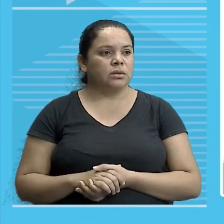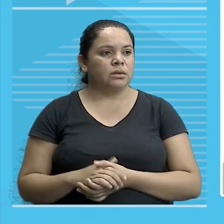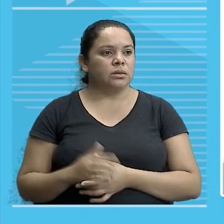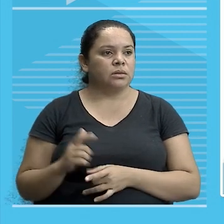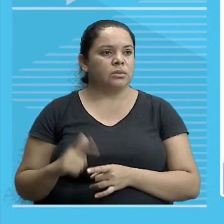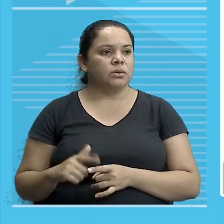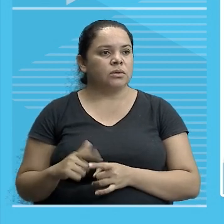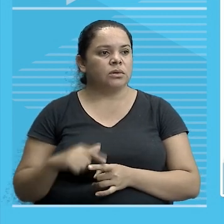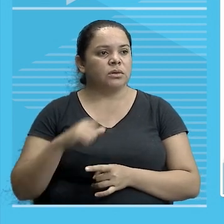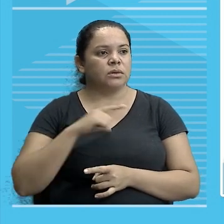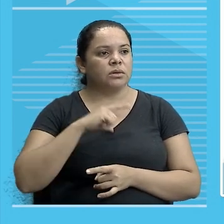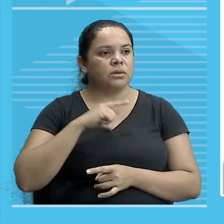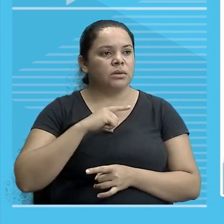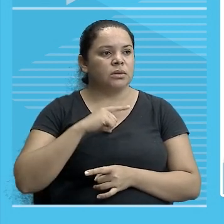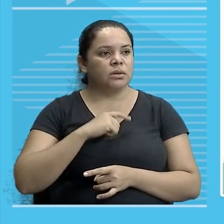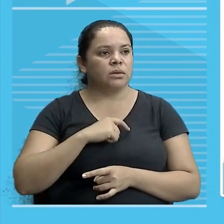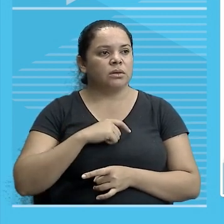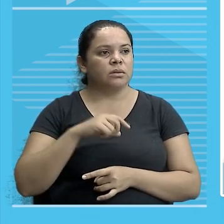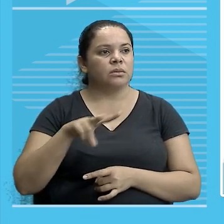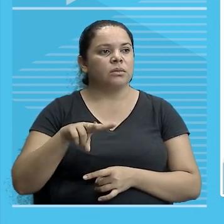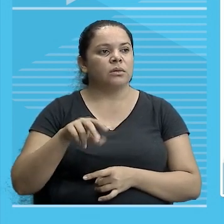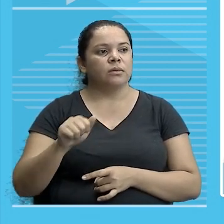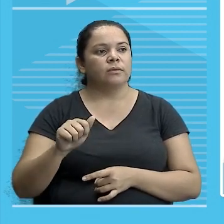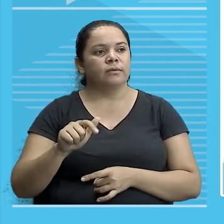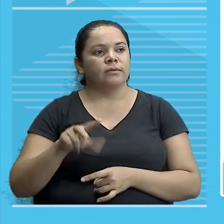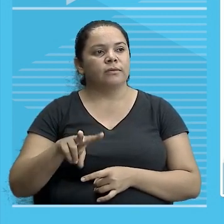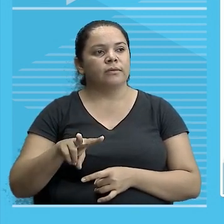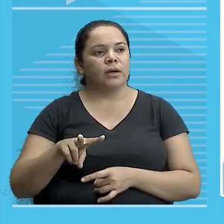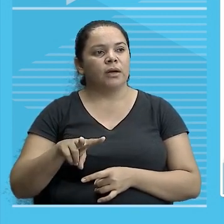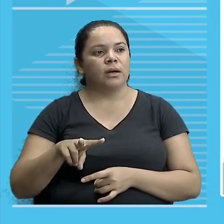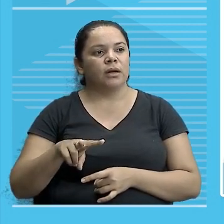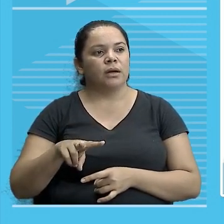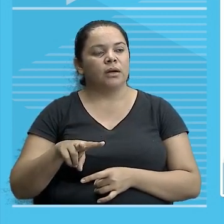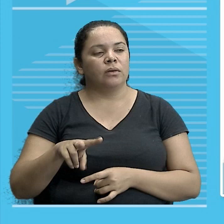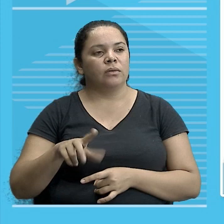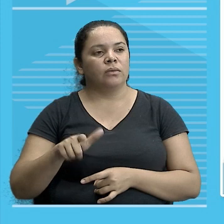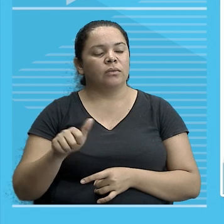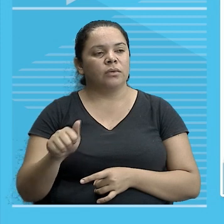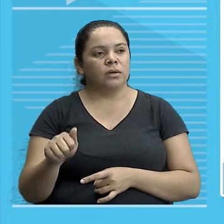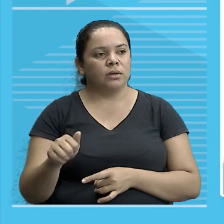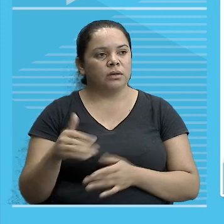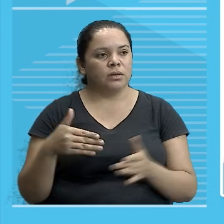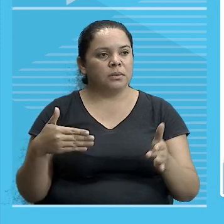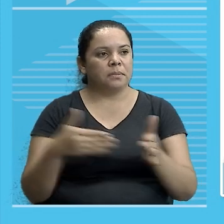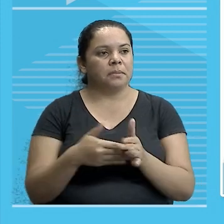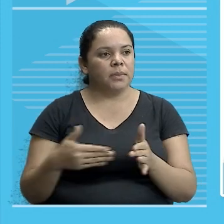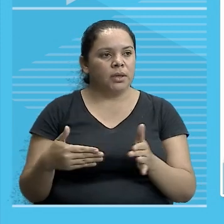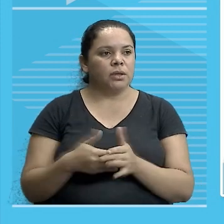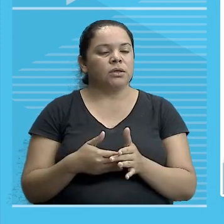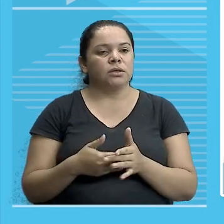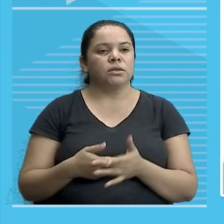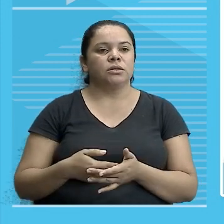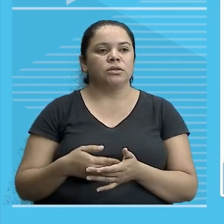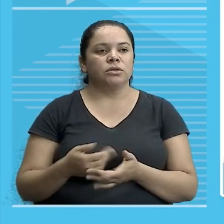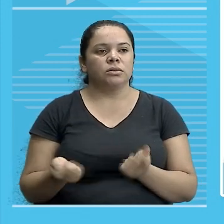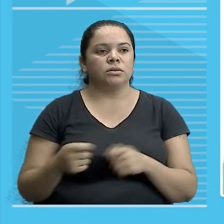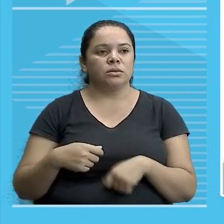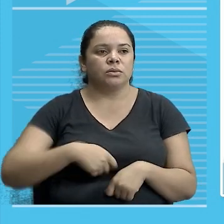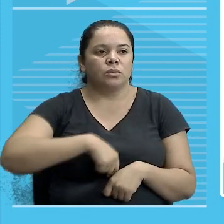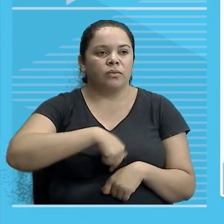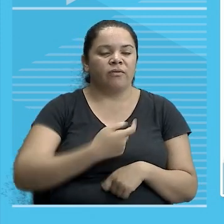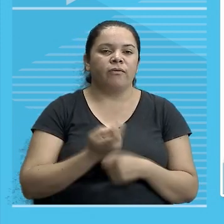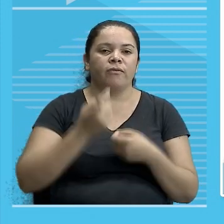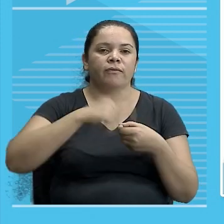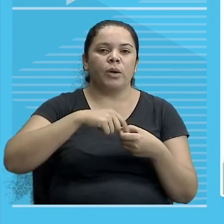refluxo desse suco gástrico, impedindo de voltar para o esôfago. Só que por que que você sente aquele